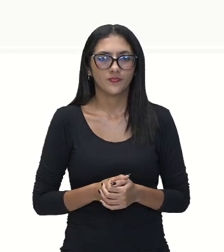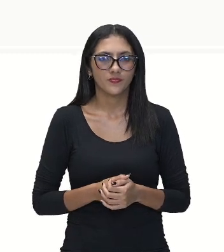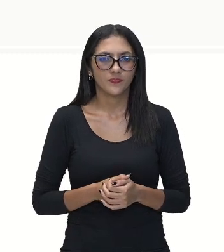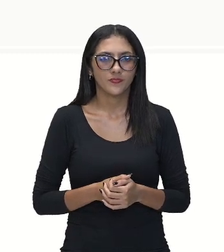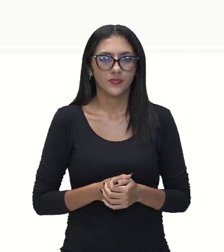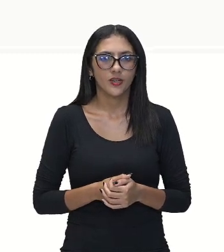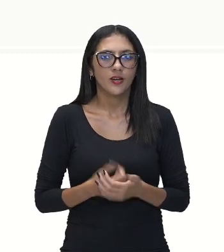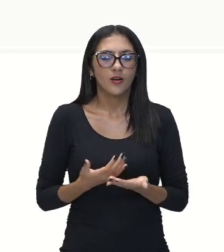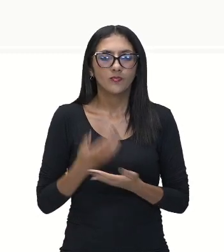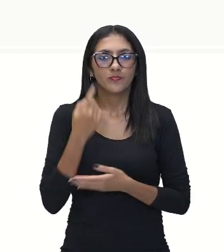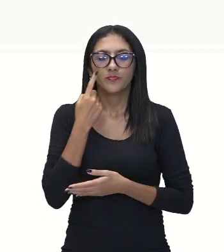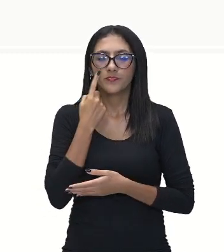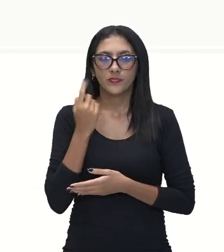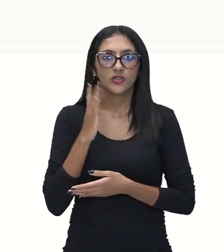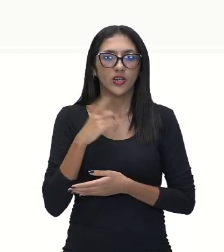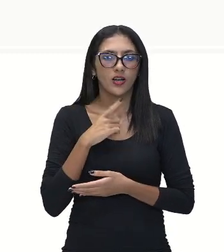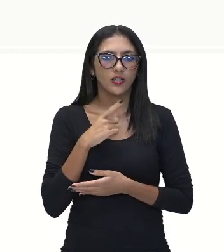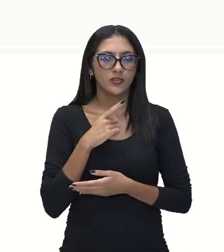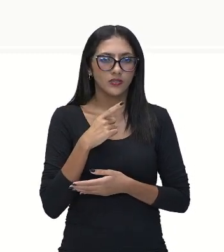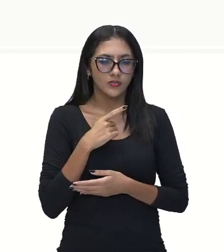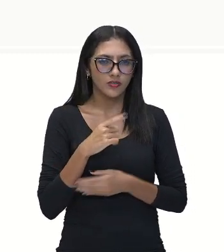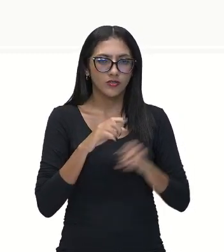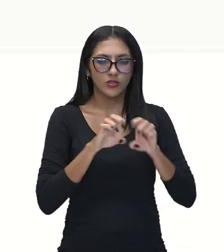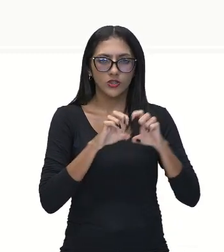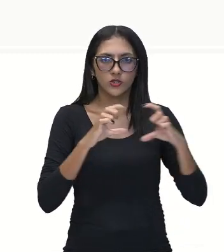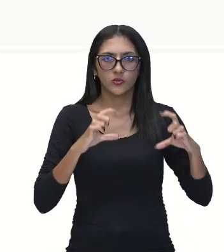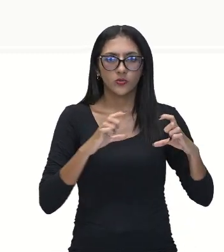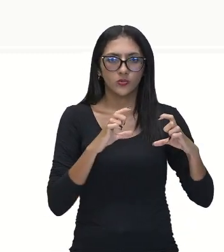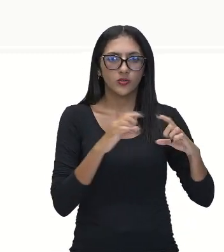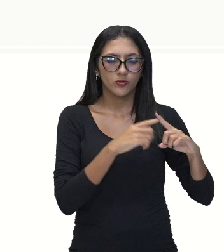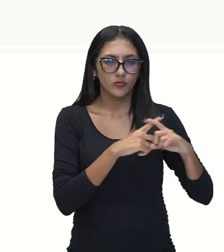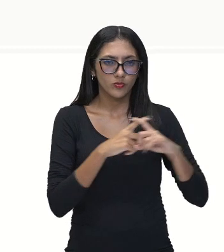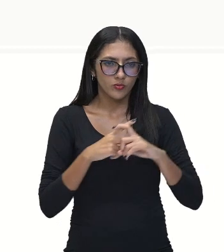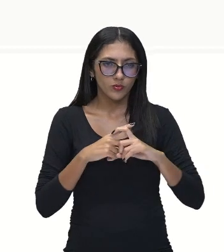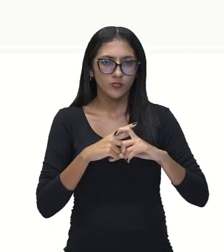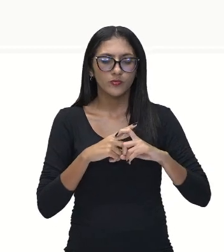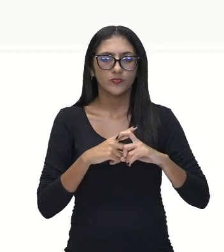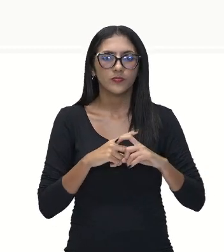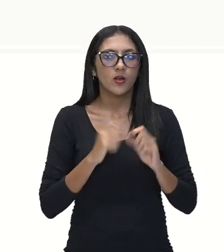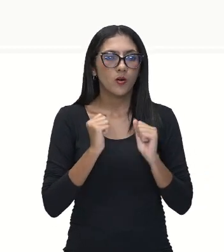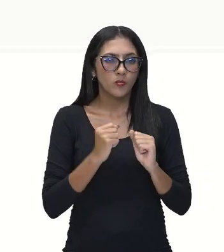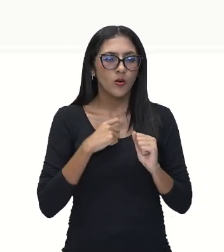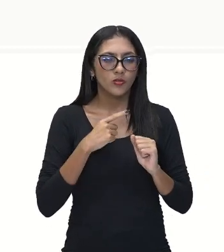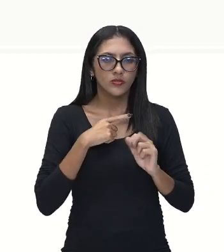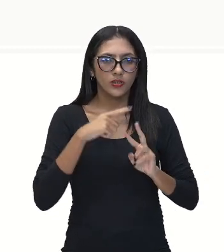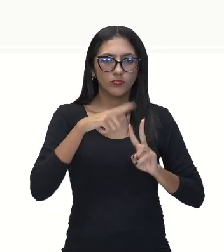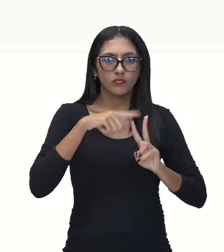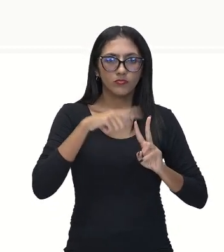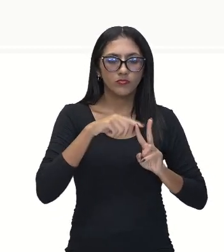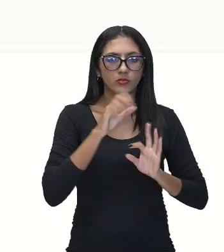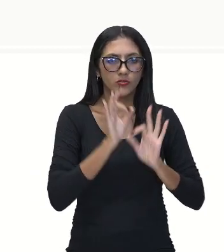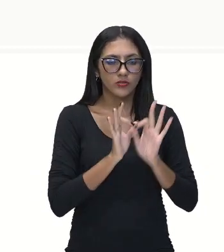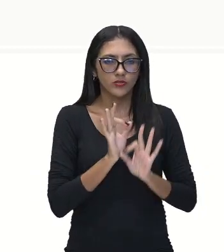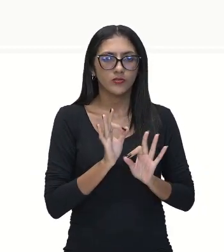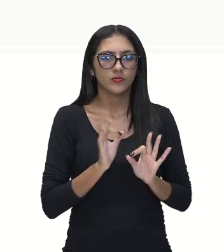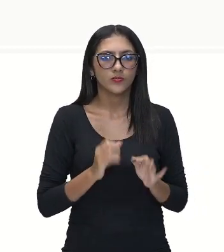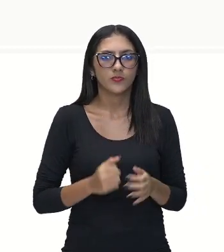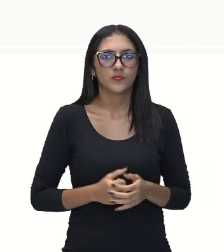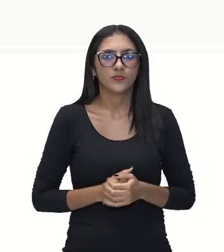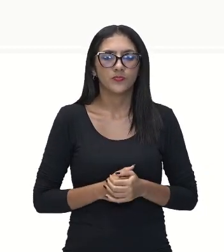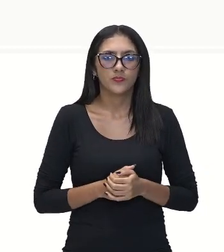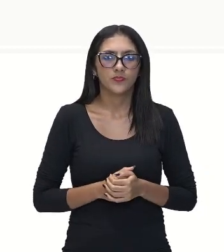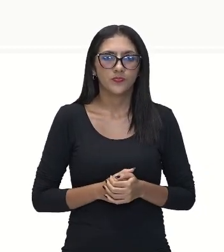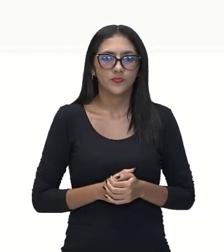ó nós temos aqui um trinômio quadrado perfeito que podemos escrevê-lo na sua forma fatorado pode escrever esse trinômio quadrado perfeito